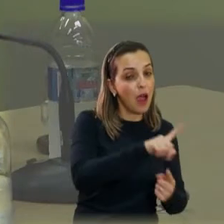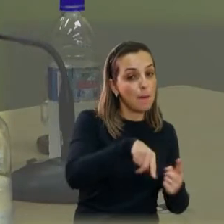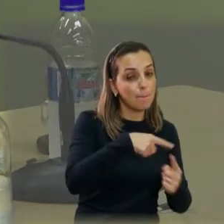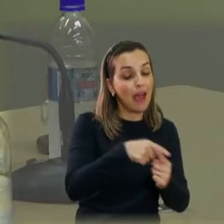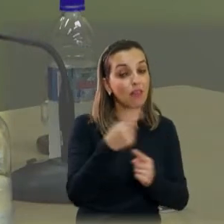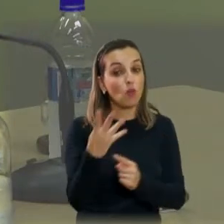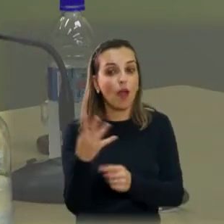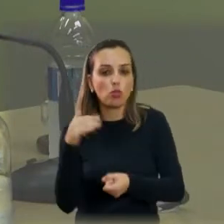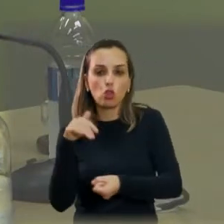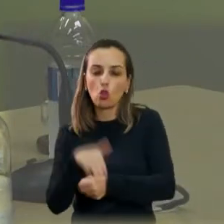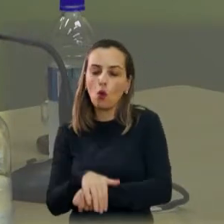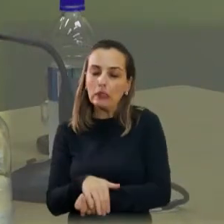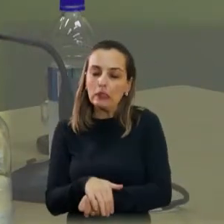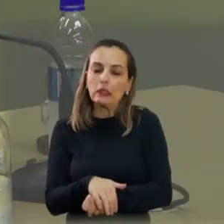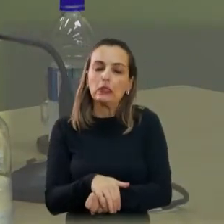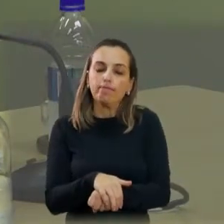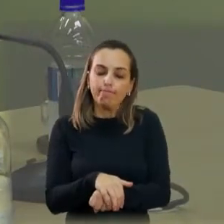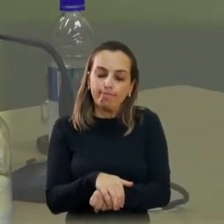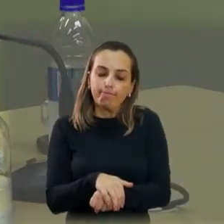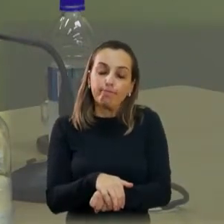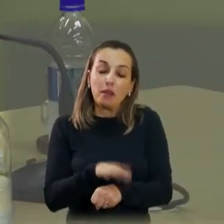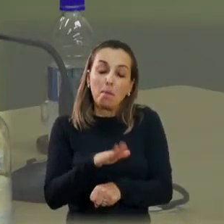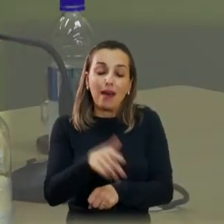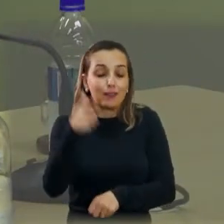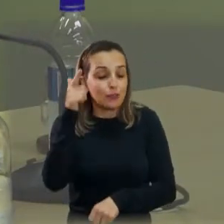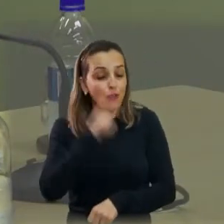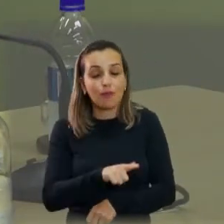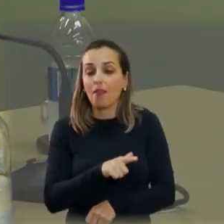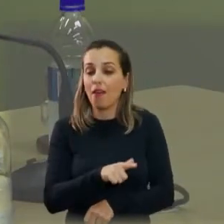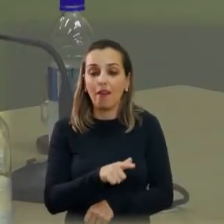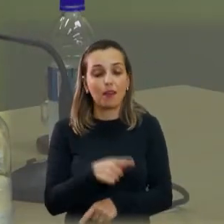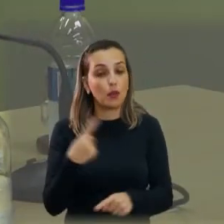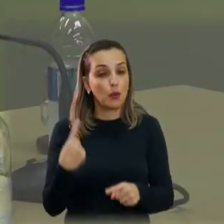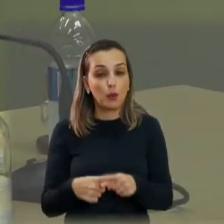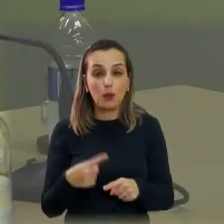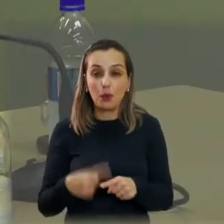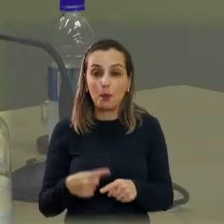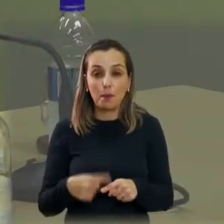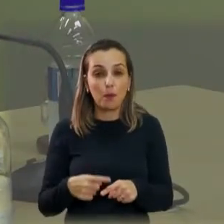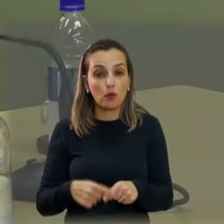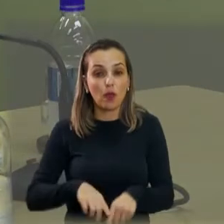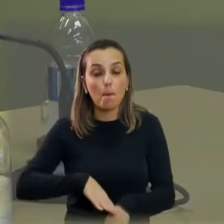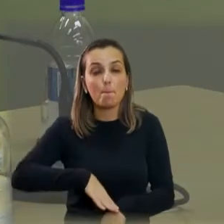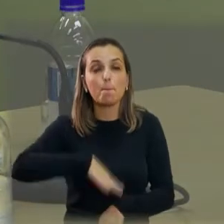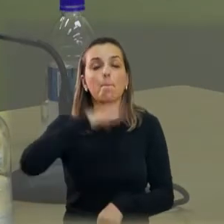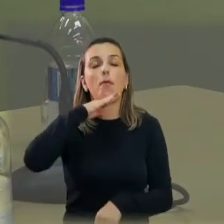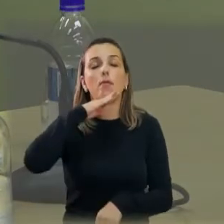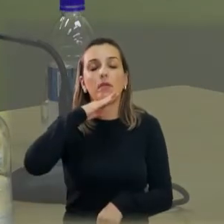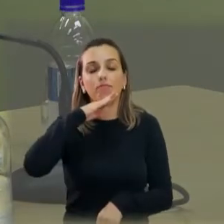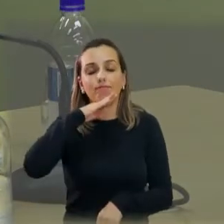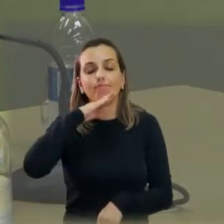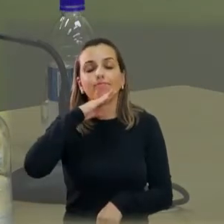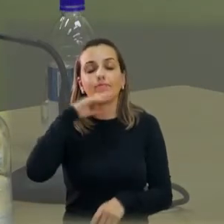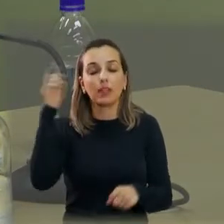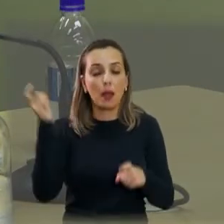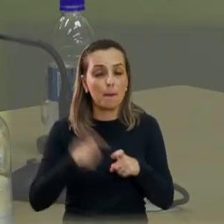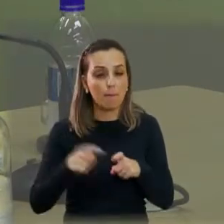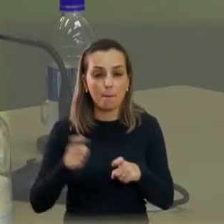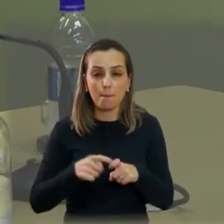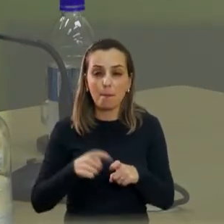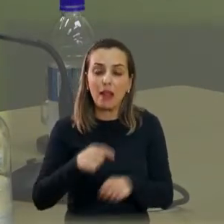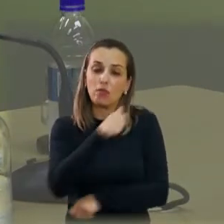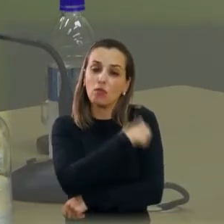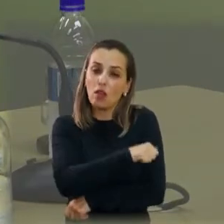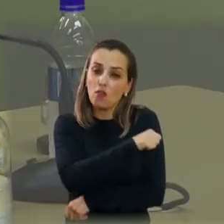noturno. Mas nem sempre a gente está conseguindo, pois já estão se esgotando os profissionais médicos e de enfermagem